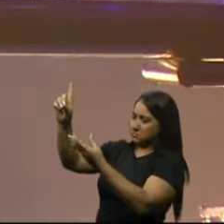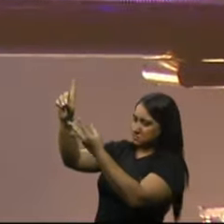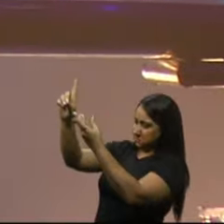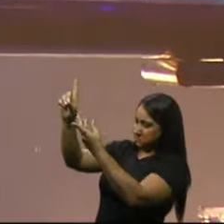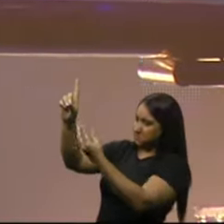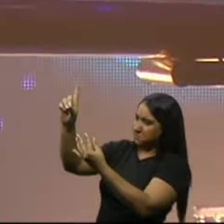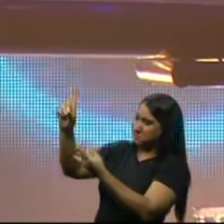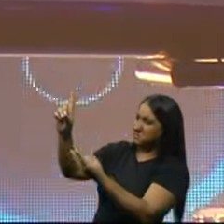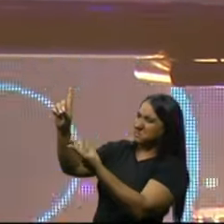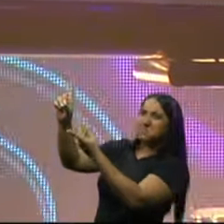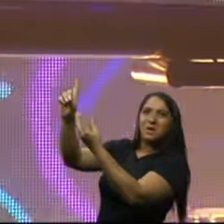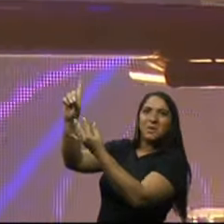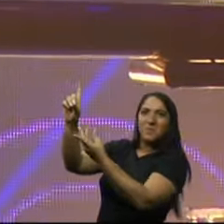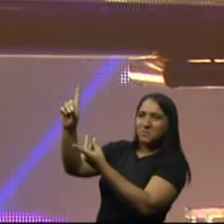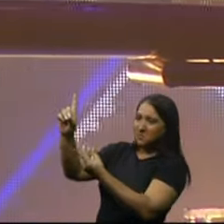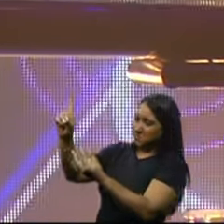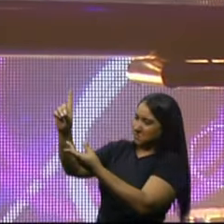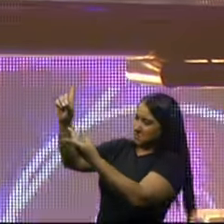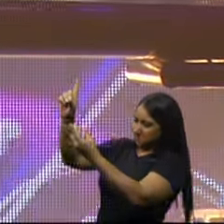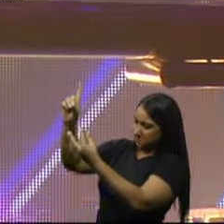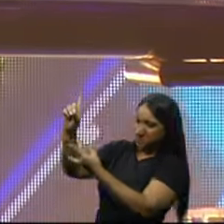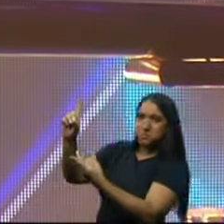santo espírito